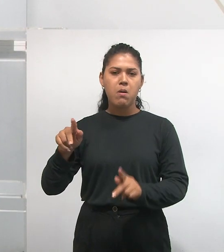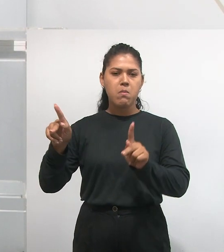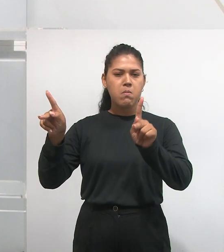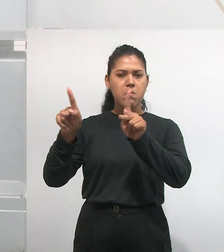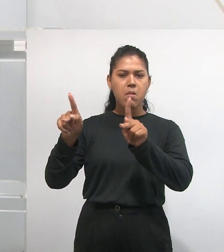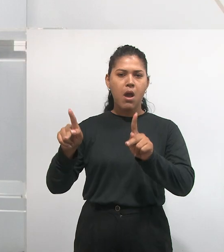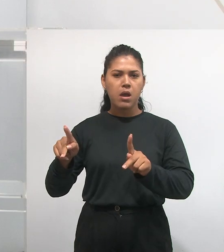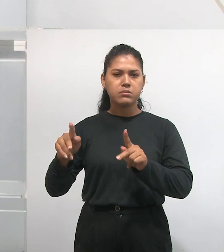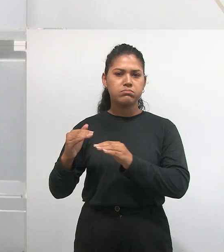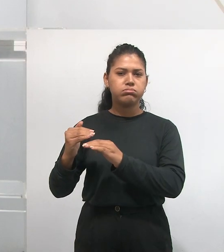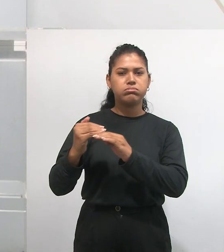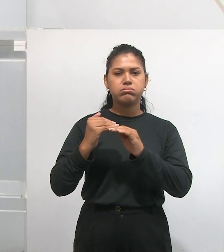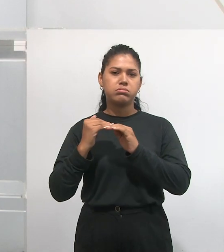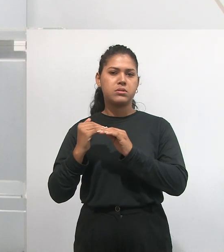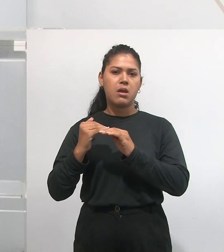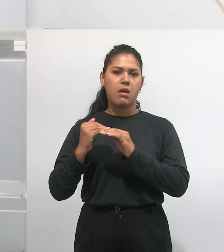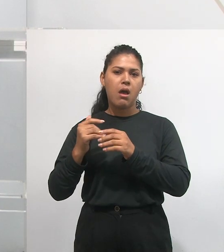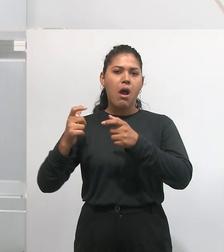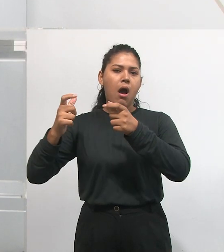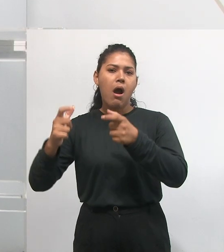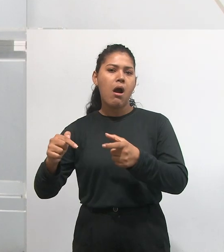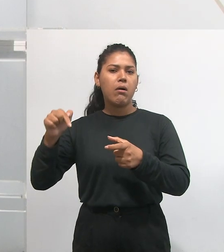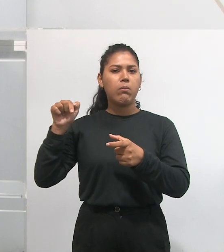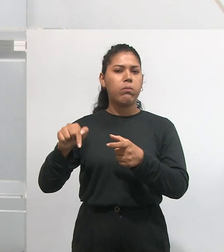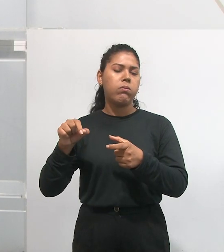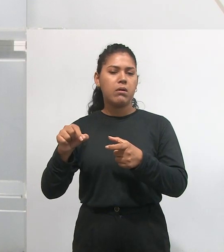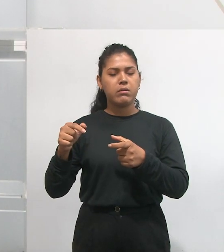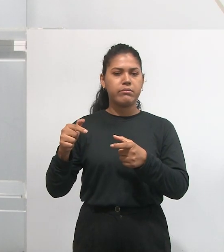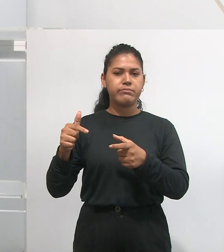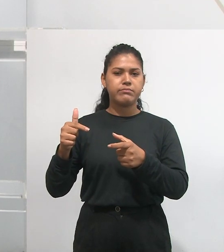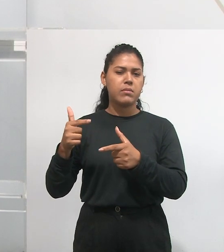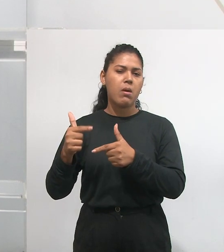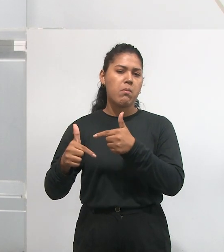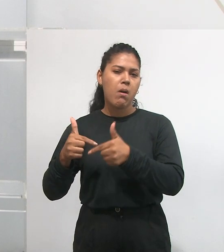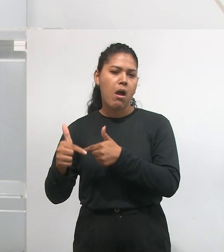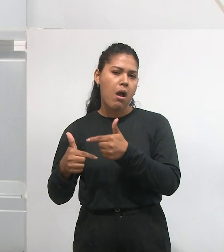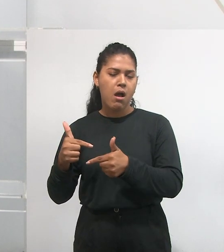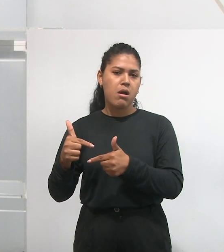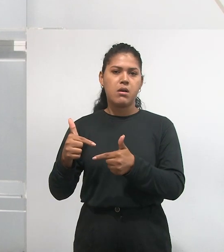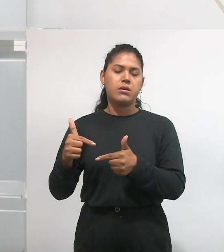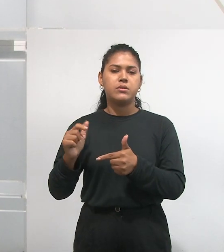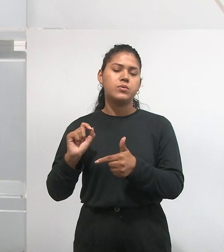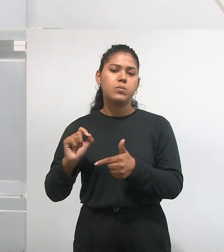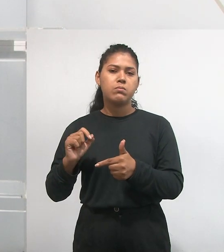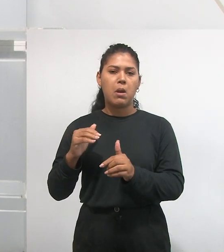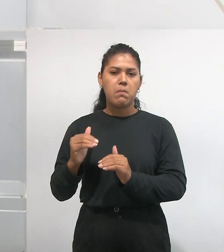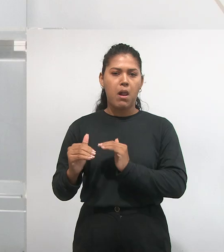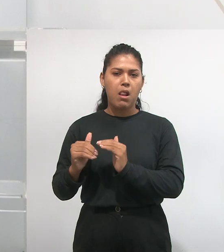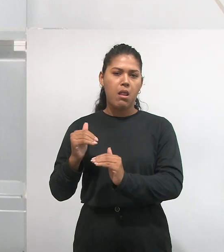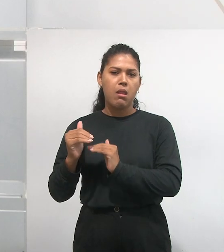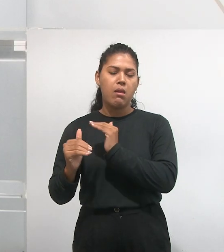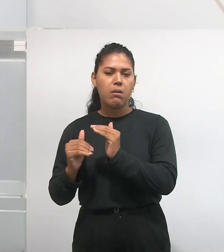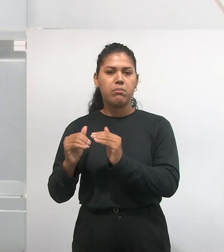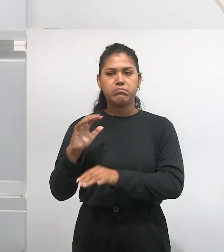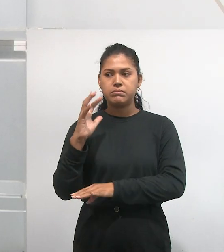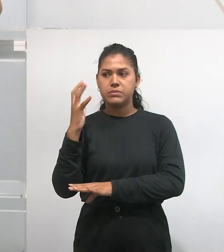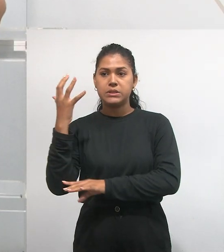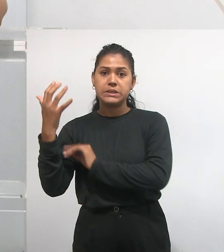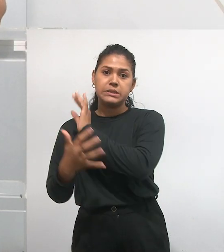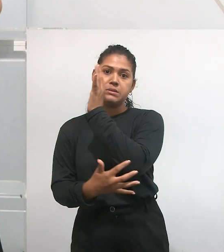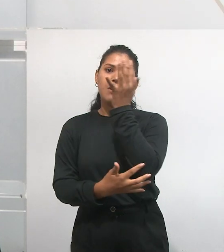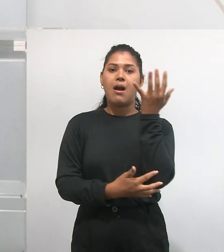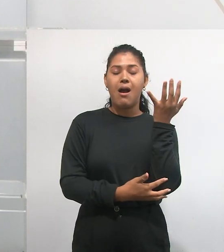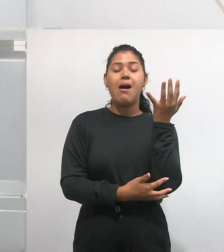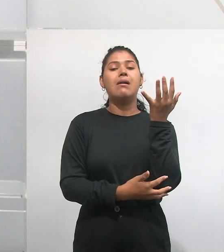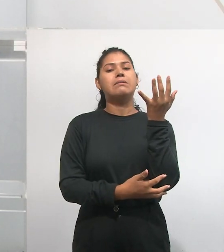harmonia dentro de uma atividade de desenvolvimento do meio